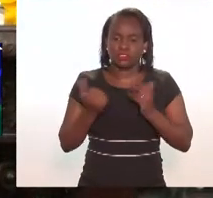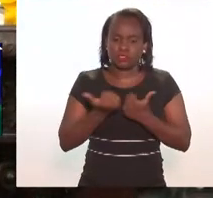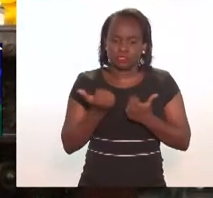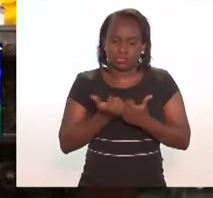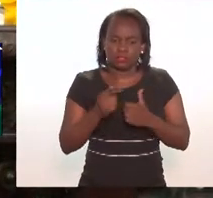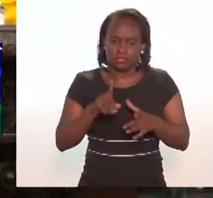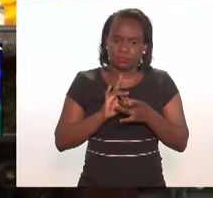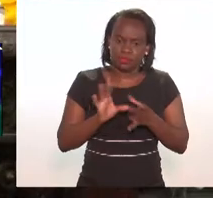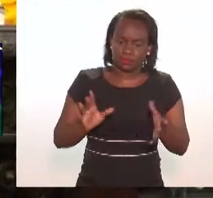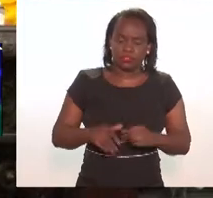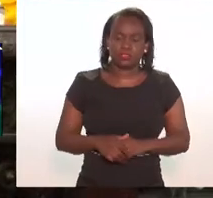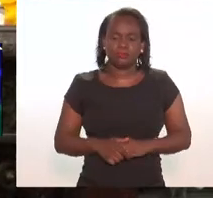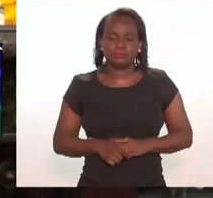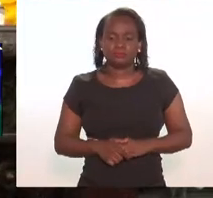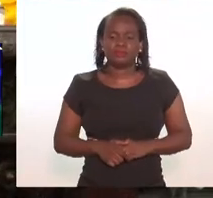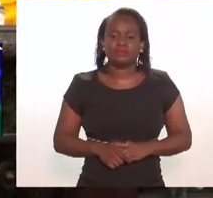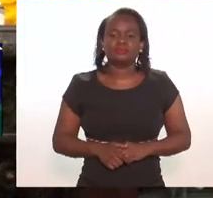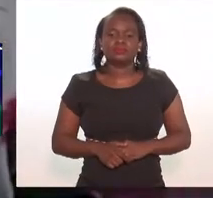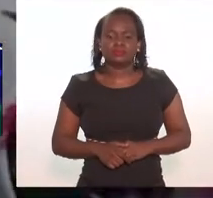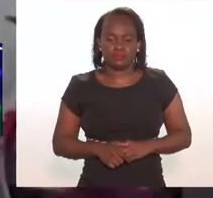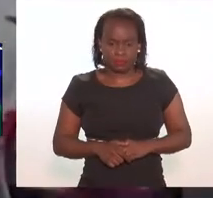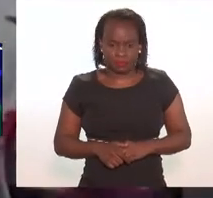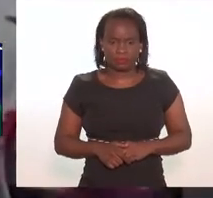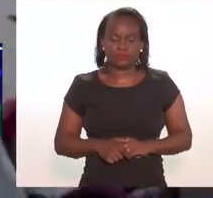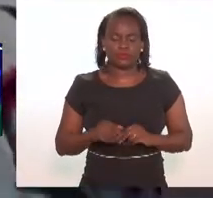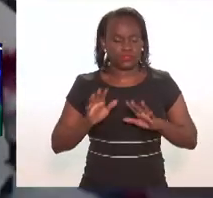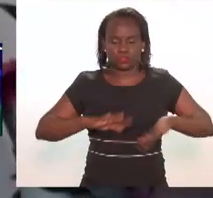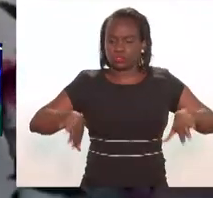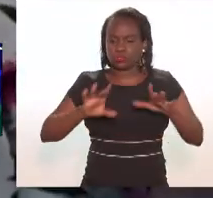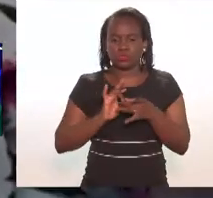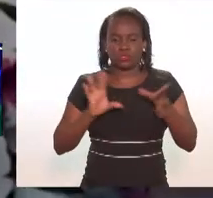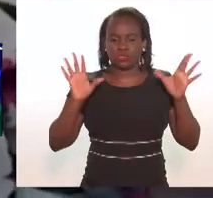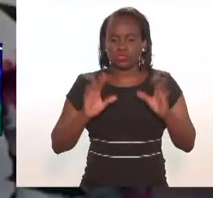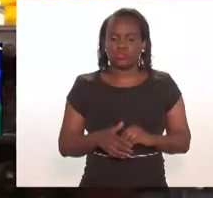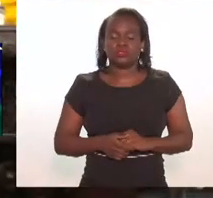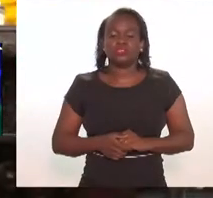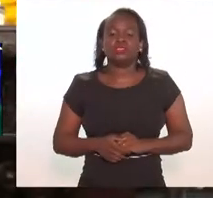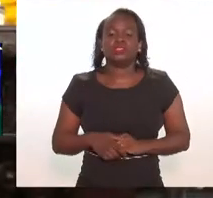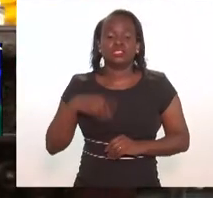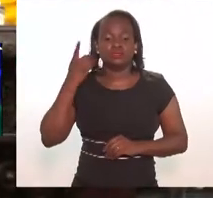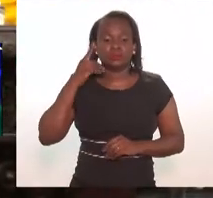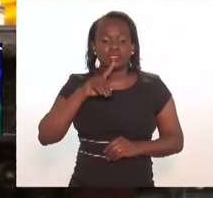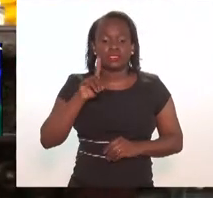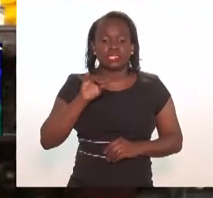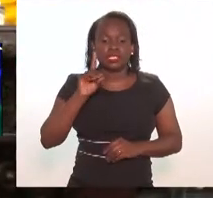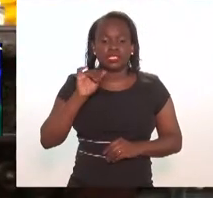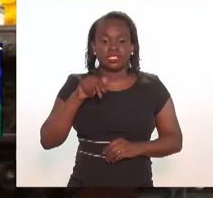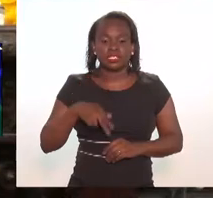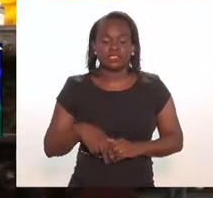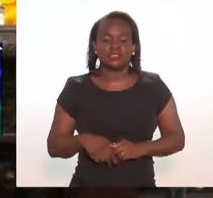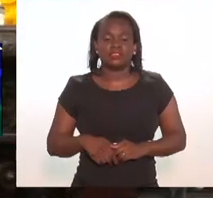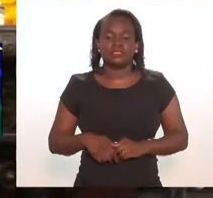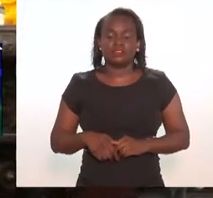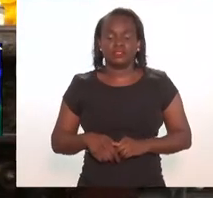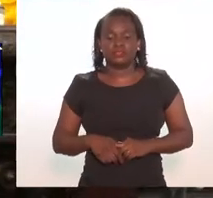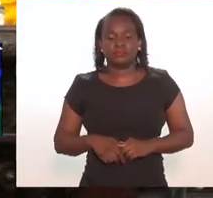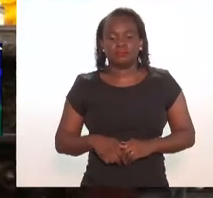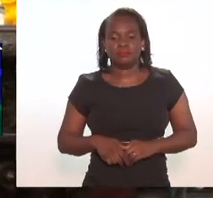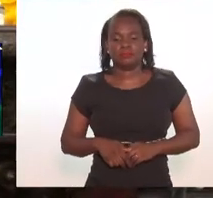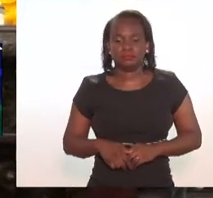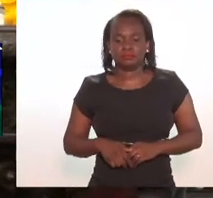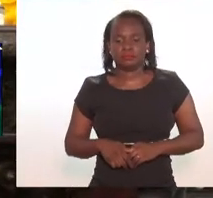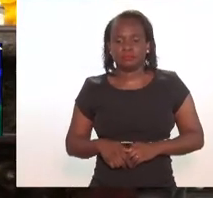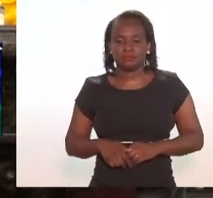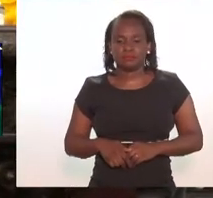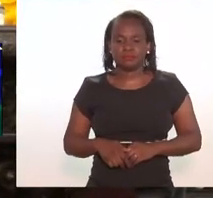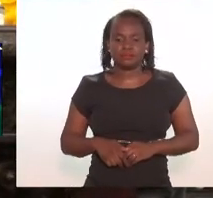Excelência permitisse. A coautoria de todos. Deputada também Zeidan. Também quero pedir a coautoria.